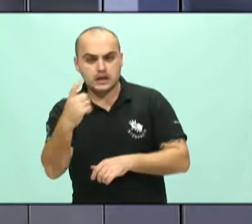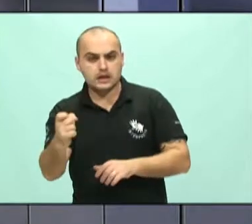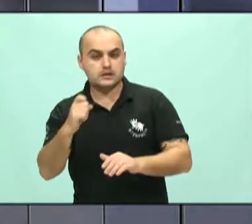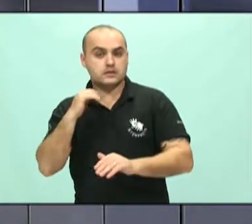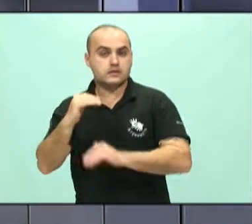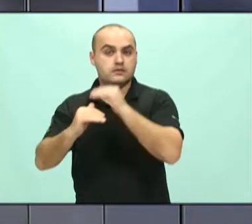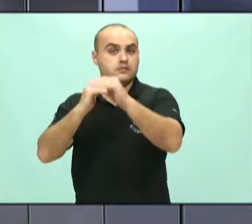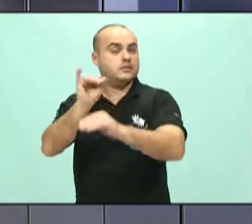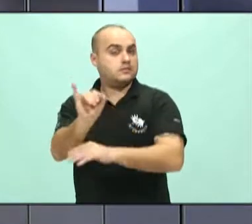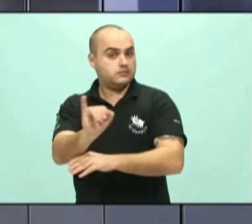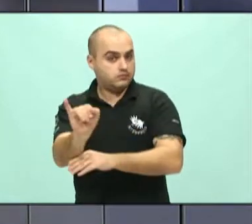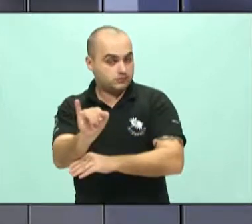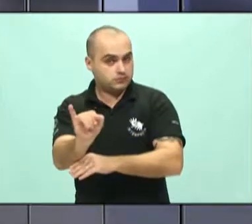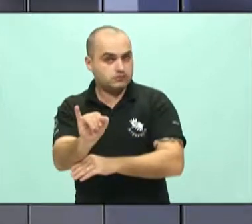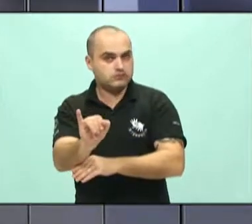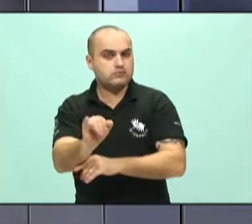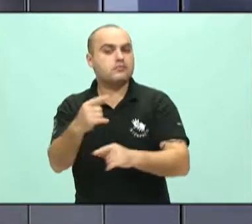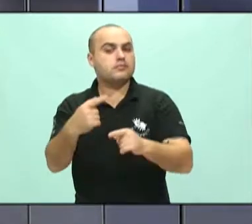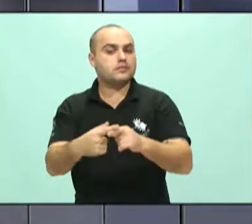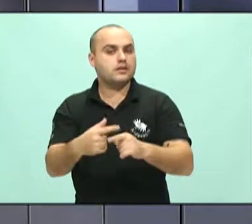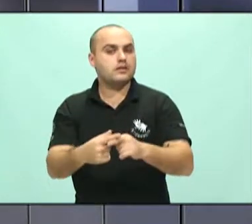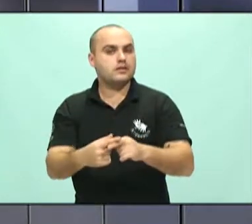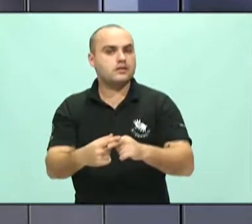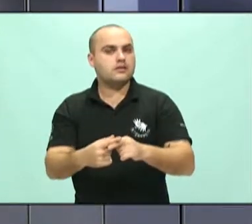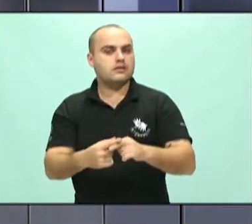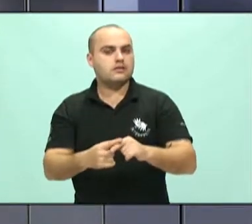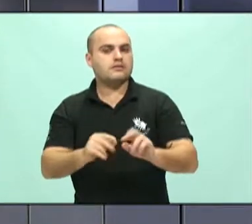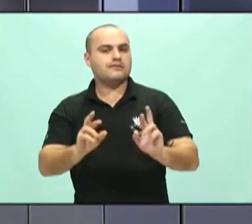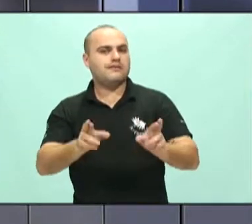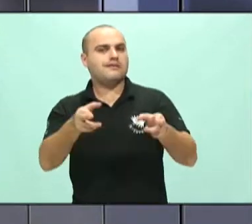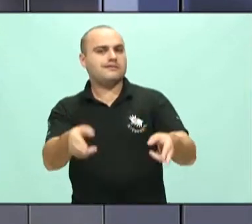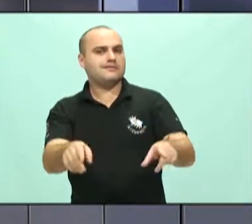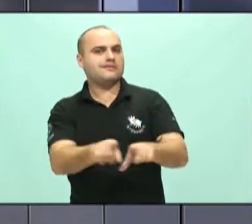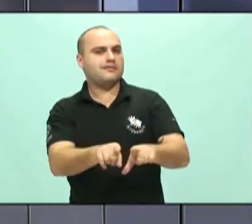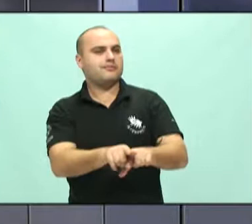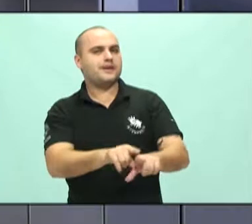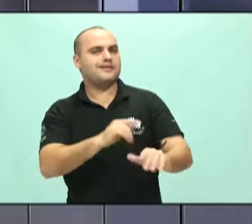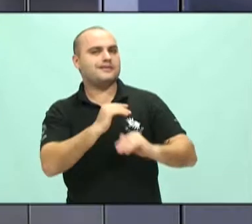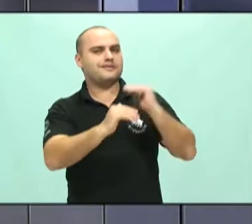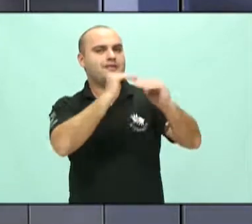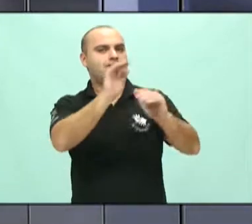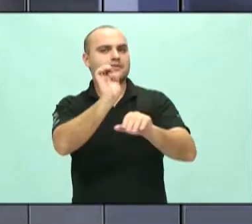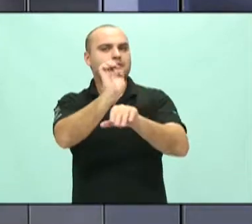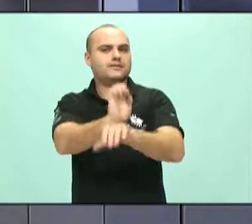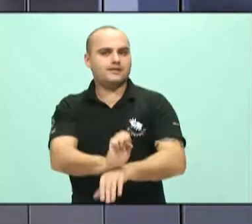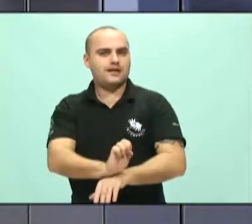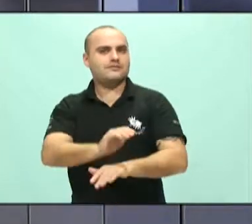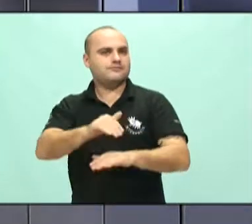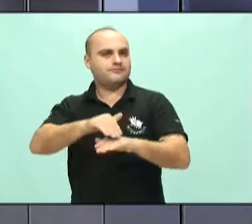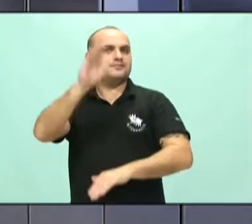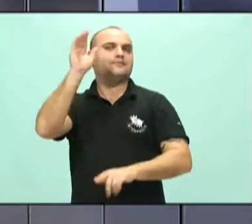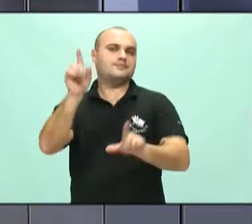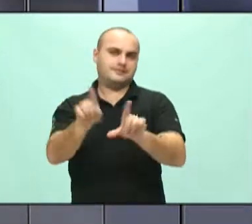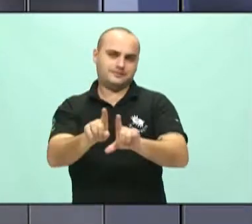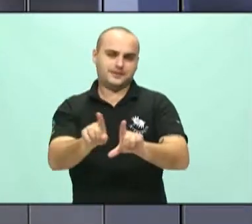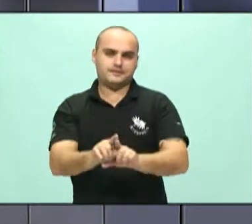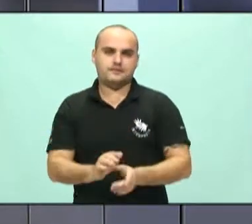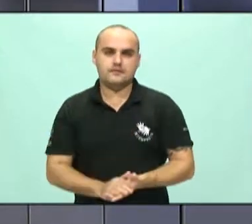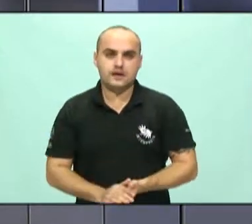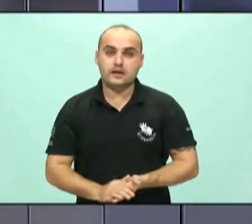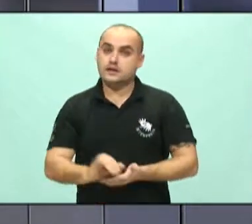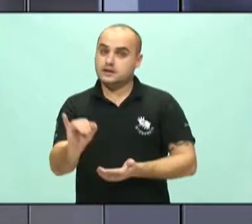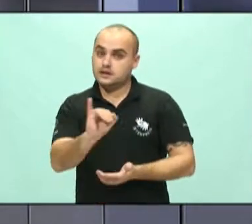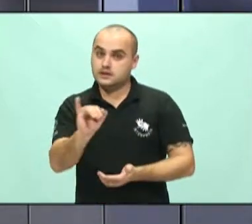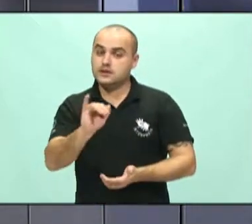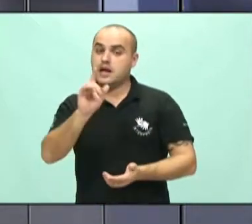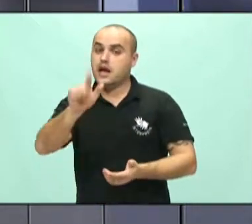desenvolvimento de Itajaí, que puxa o desenvolvimento da região para cima, do estado para cima. Nós temos em Itajaí a